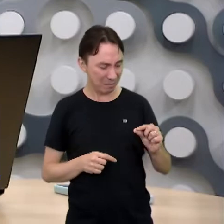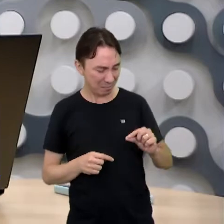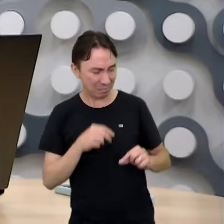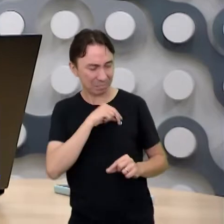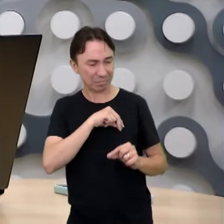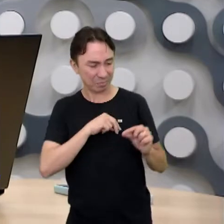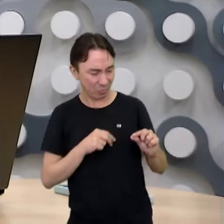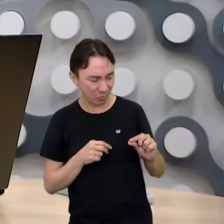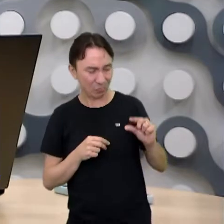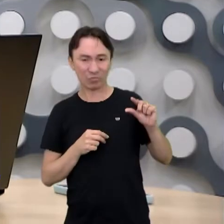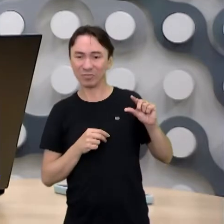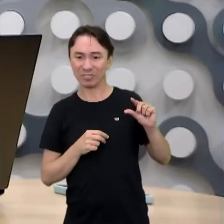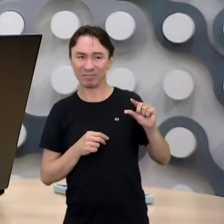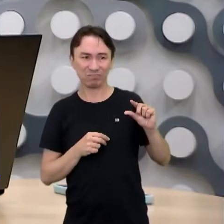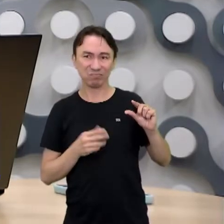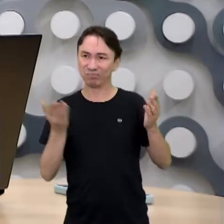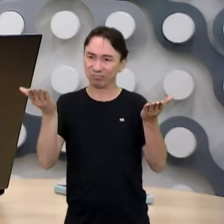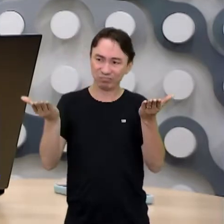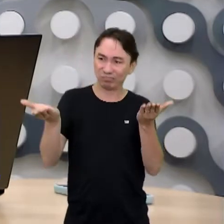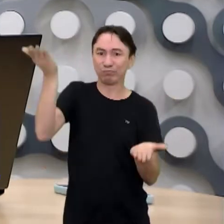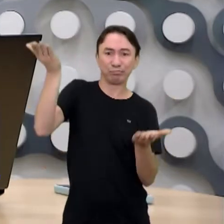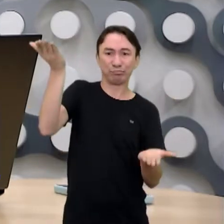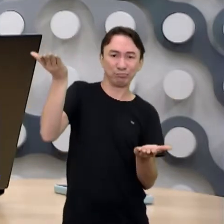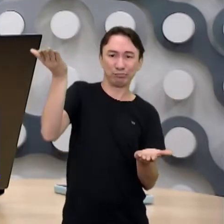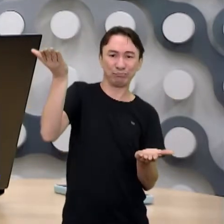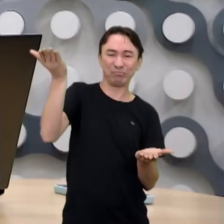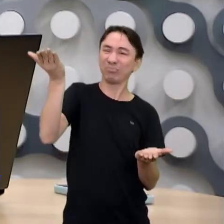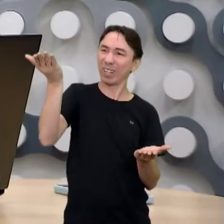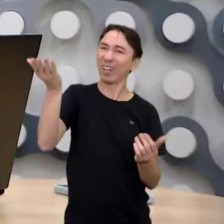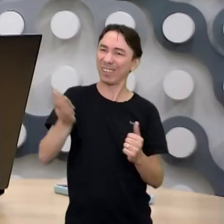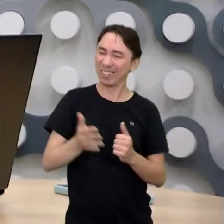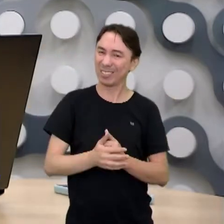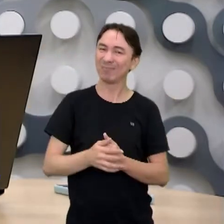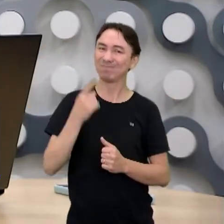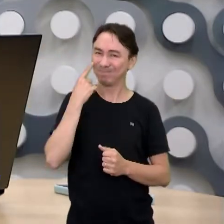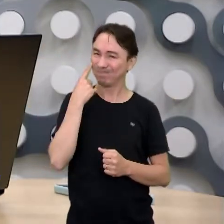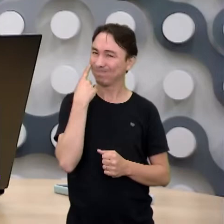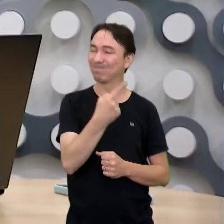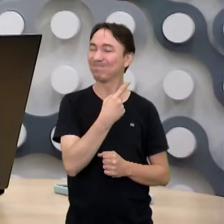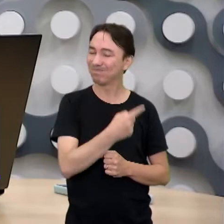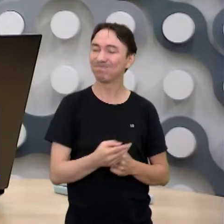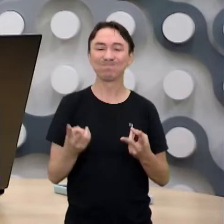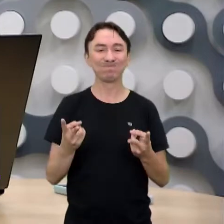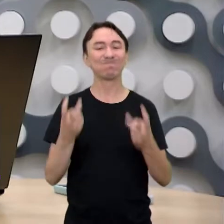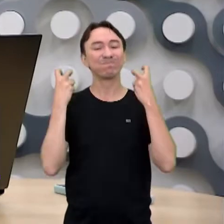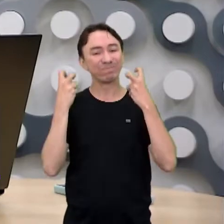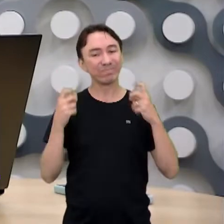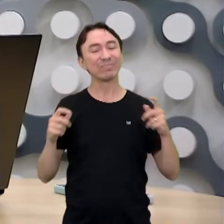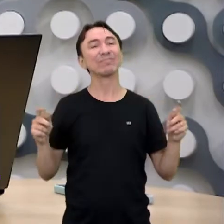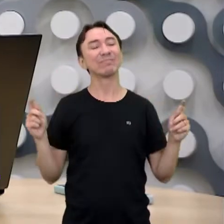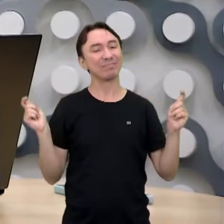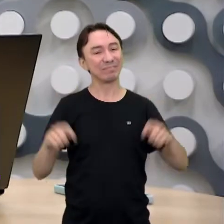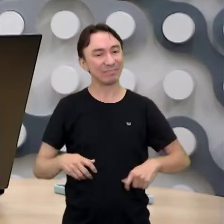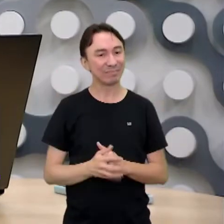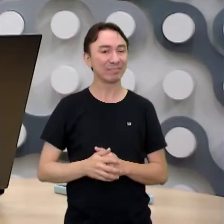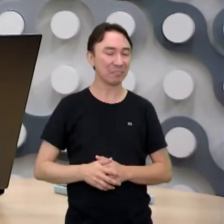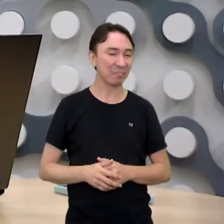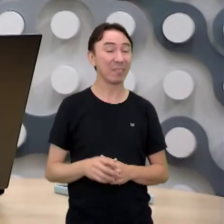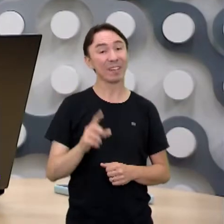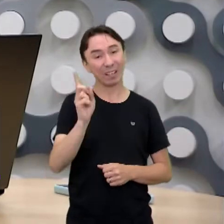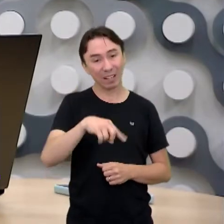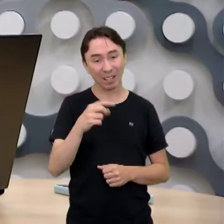inflação entre 2019 e 2020 principalmente, né? E ainda falando aí de 2012